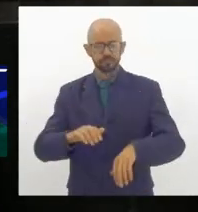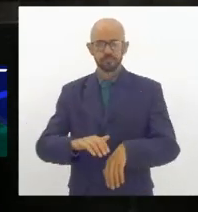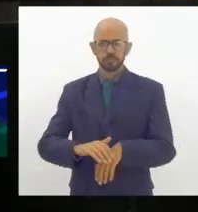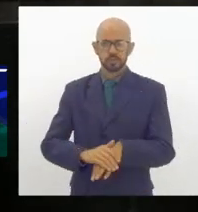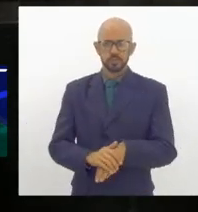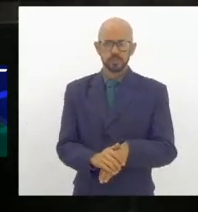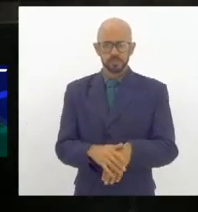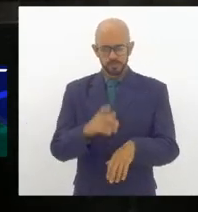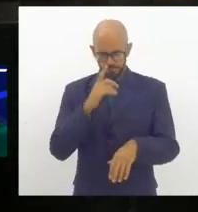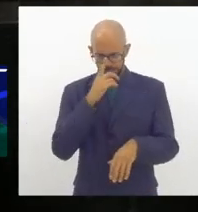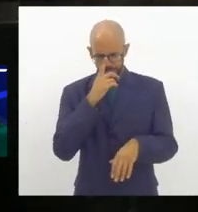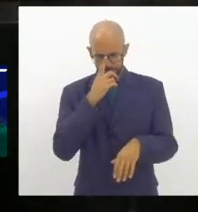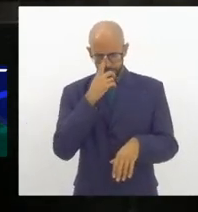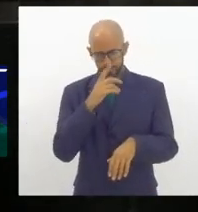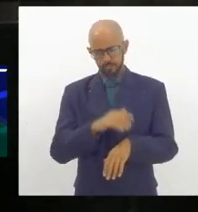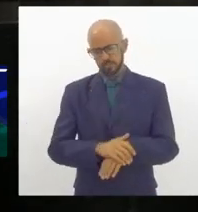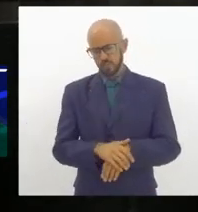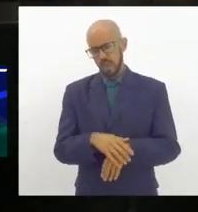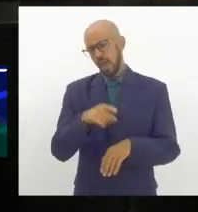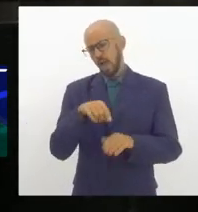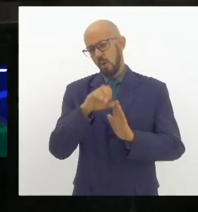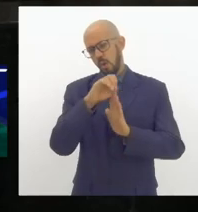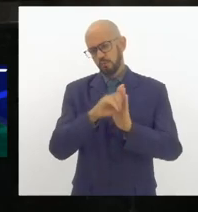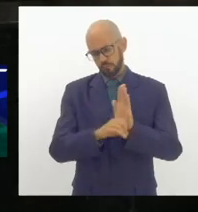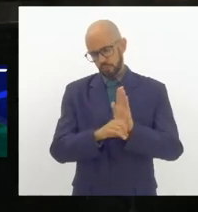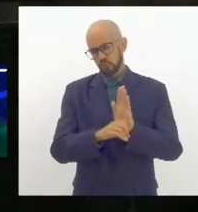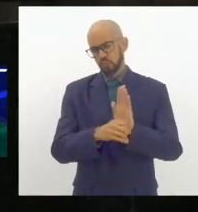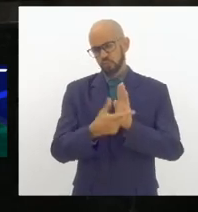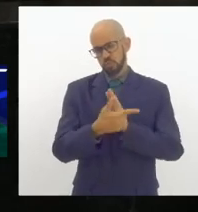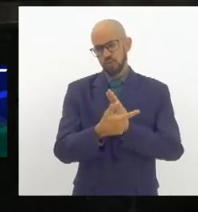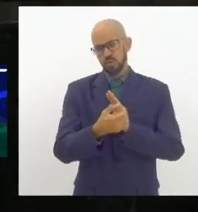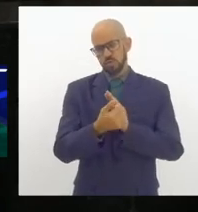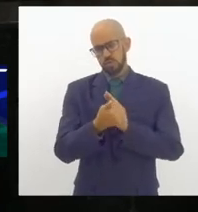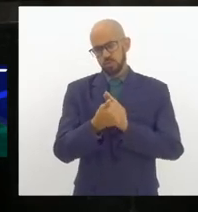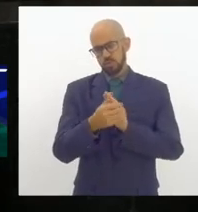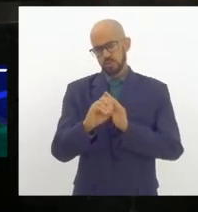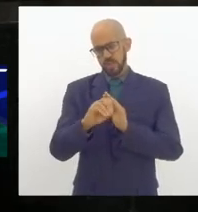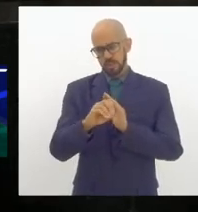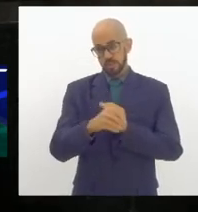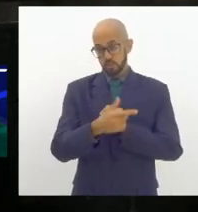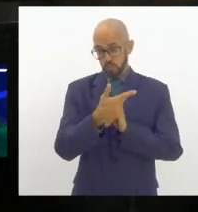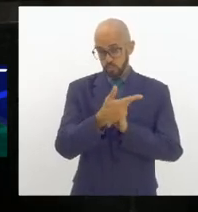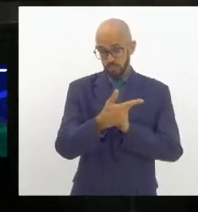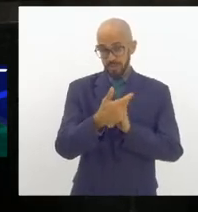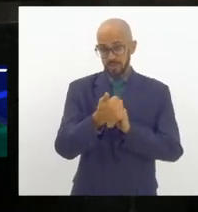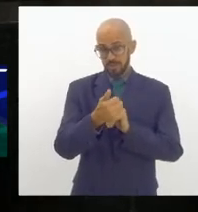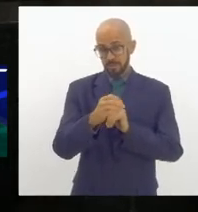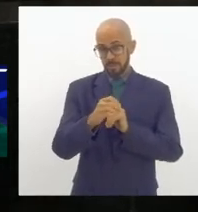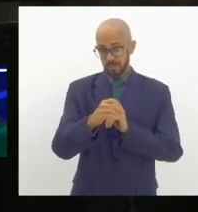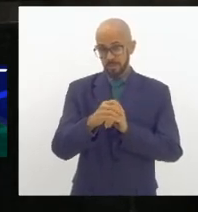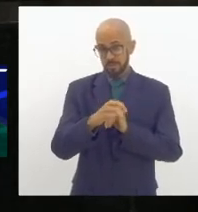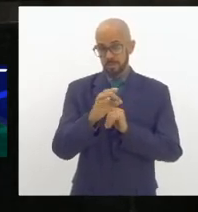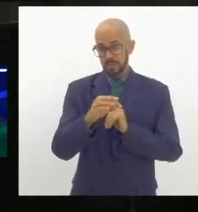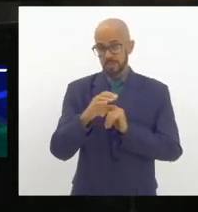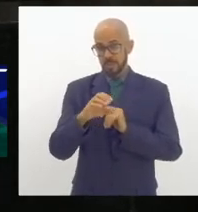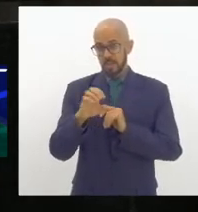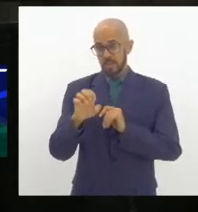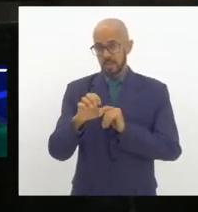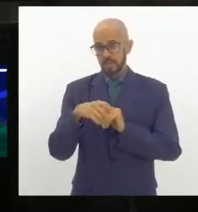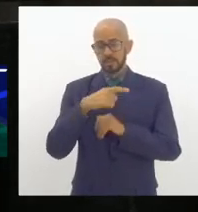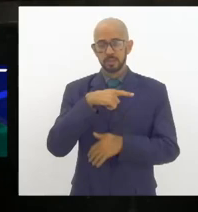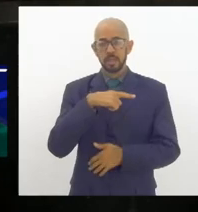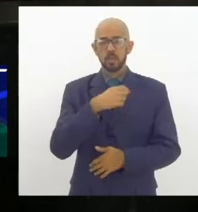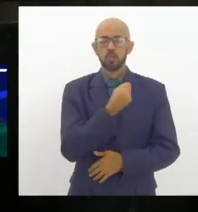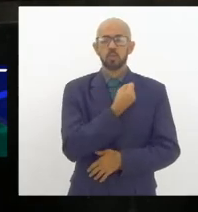esse Ofício 210 recebeu no TSE o número